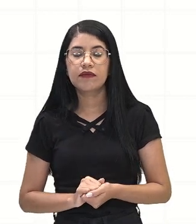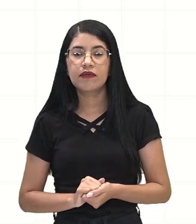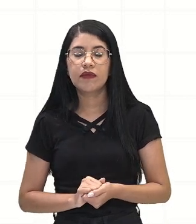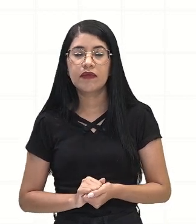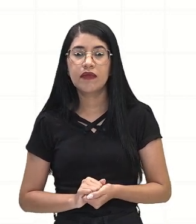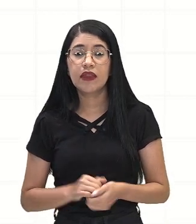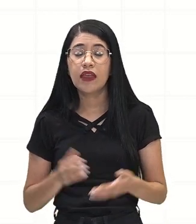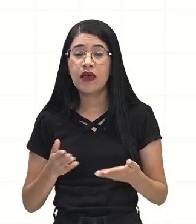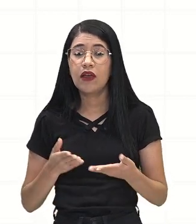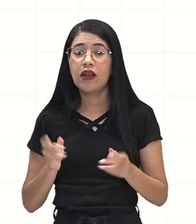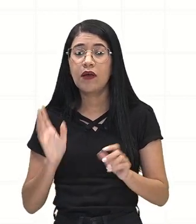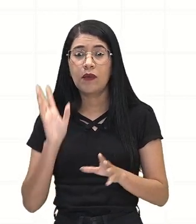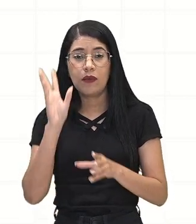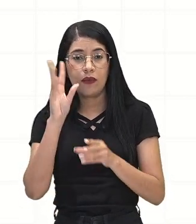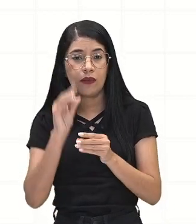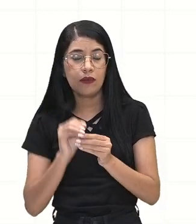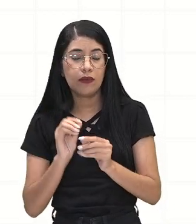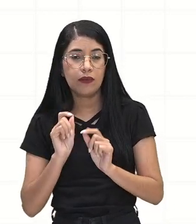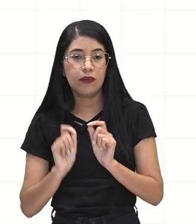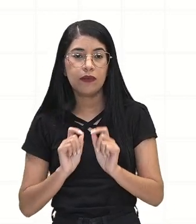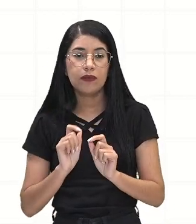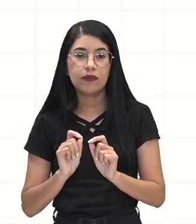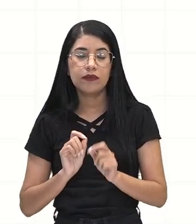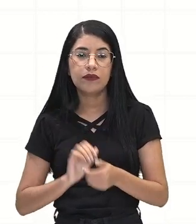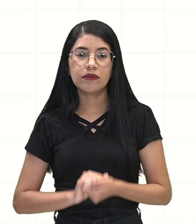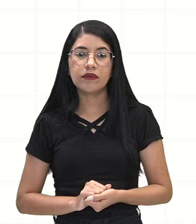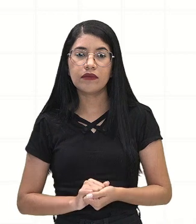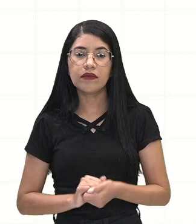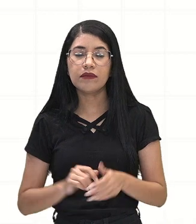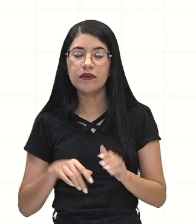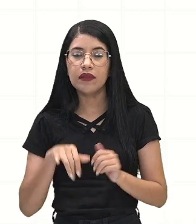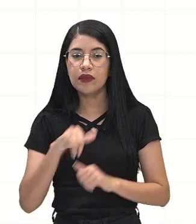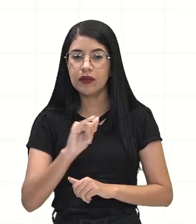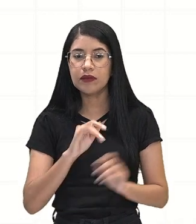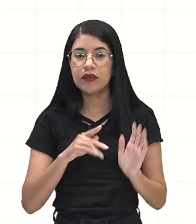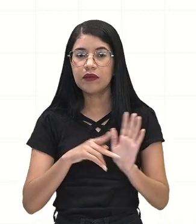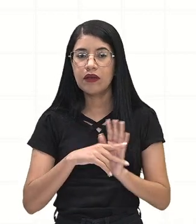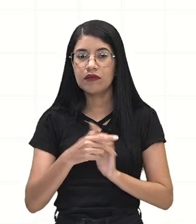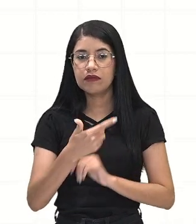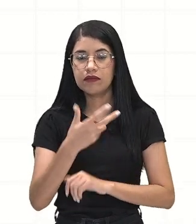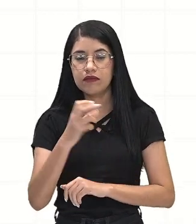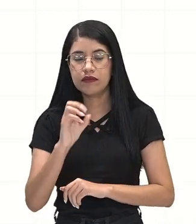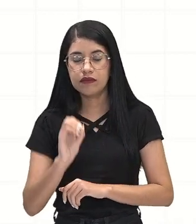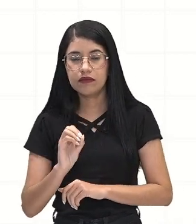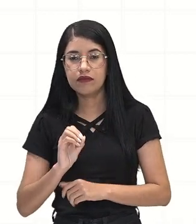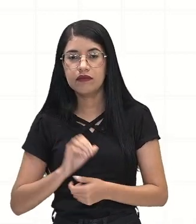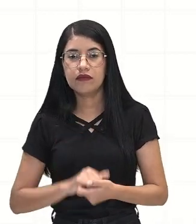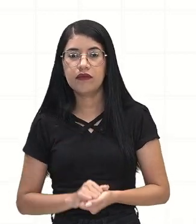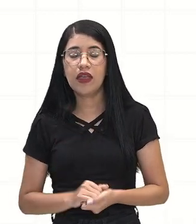posso concluir isso. Correto? E aí eu vou trabalhar agora aqui, ó.